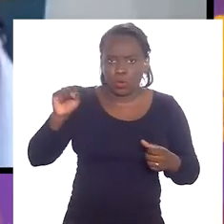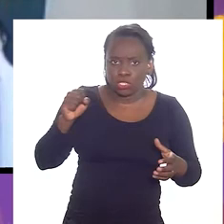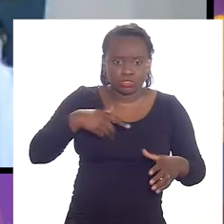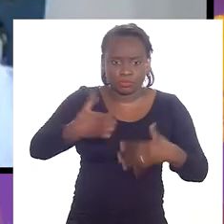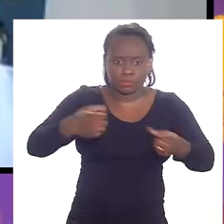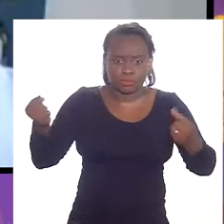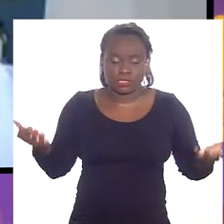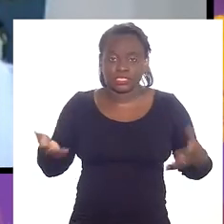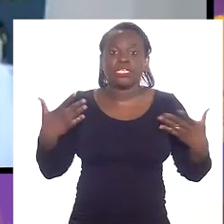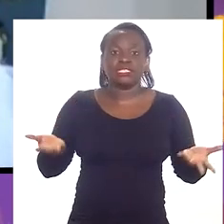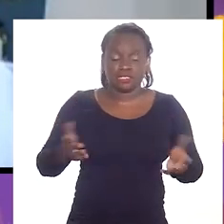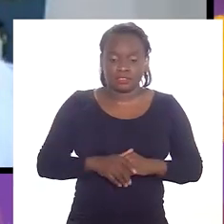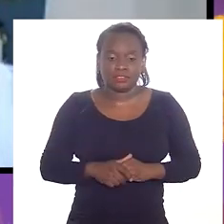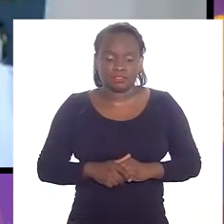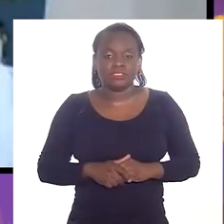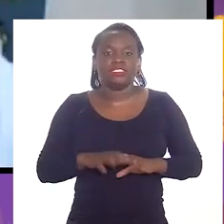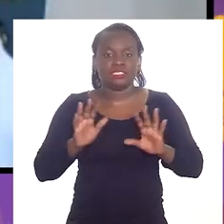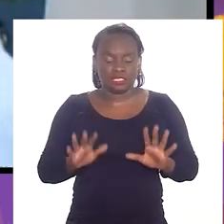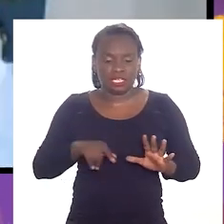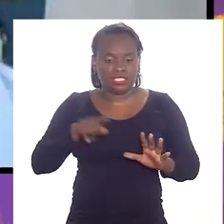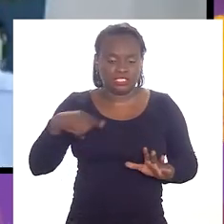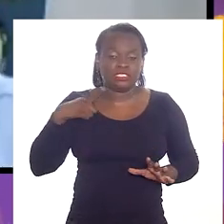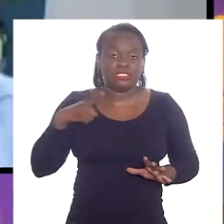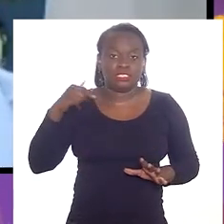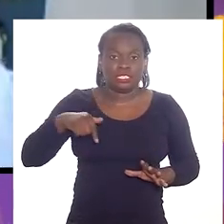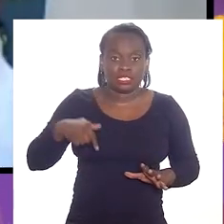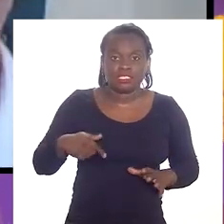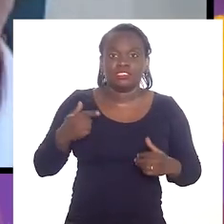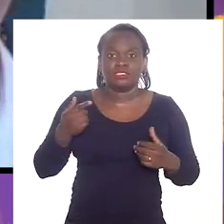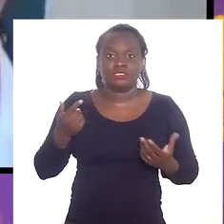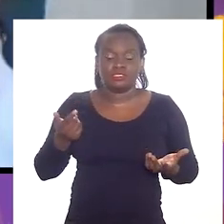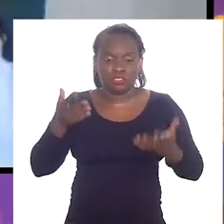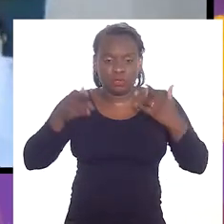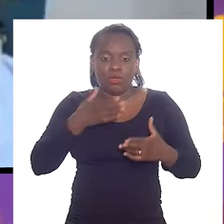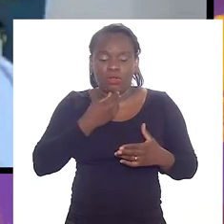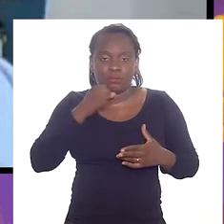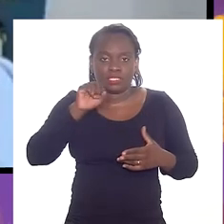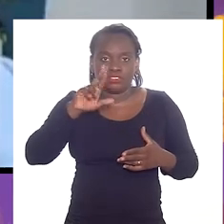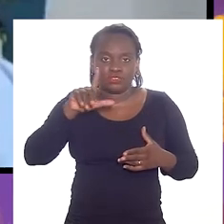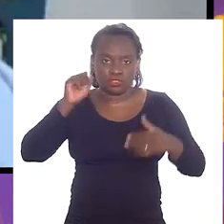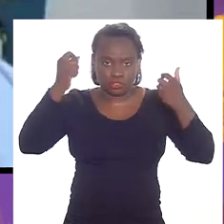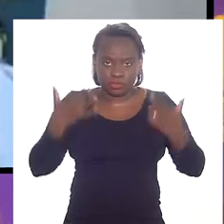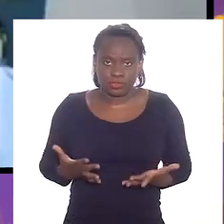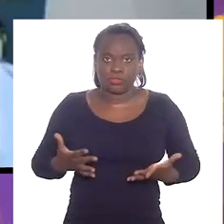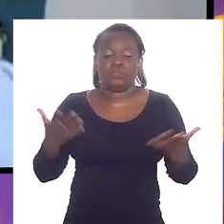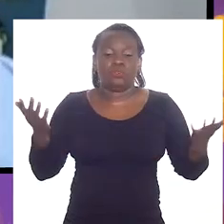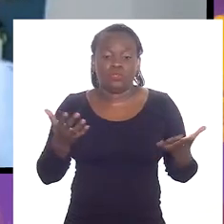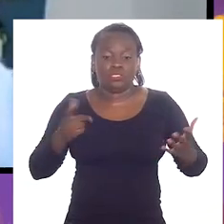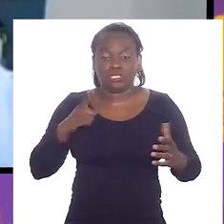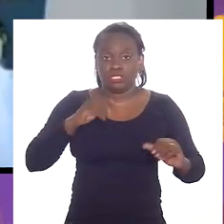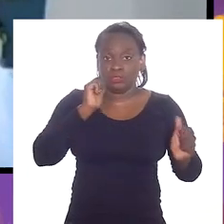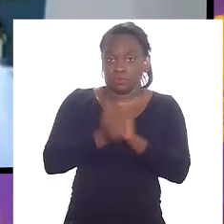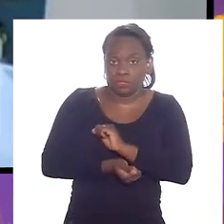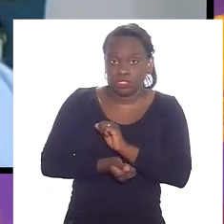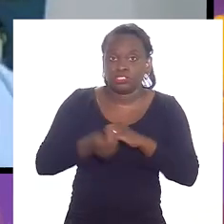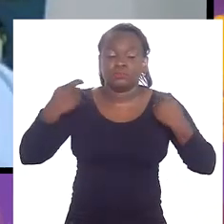os atletas realizam sempre os exames. Mas é aquele que não respeita, não cumpre, sai, vai jantar, vai